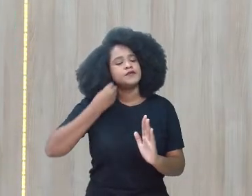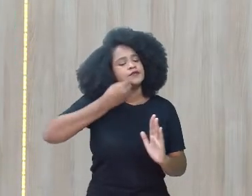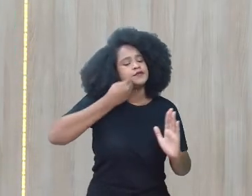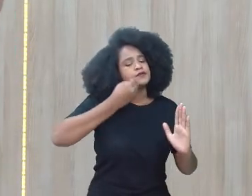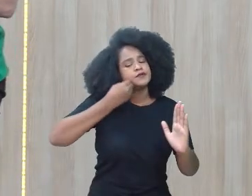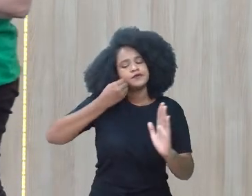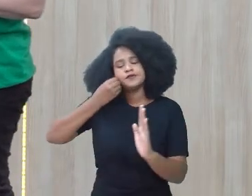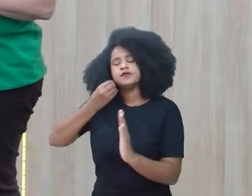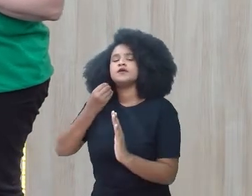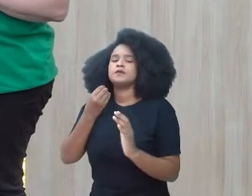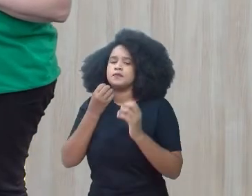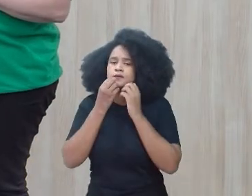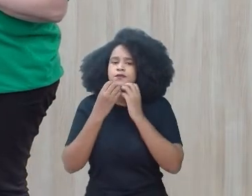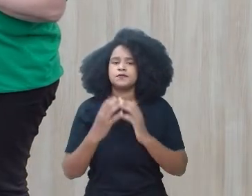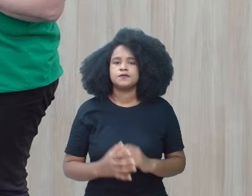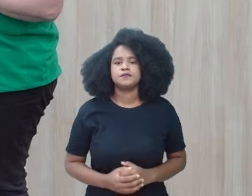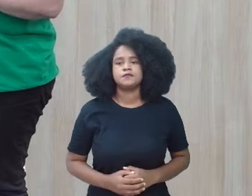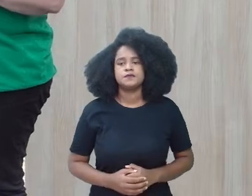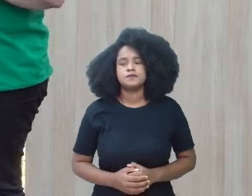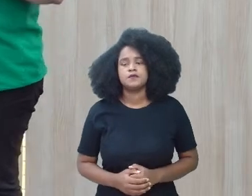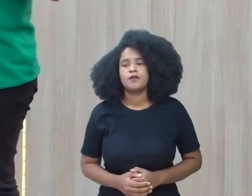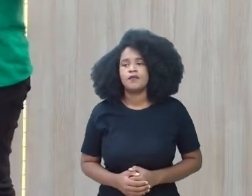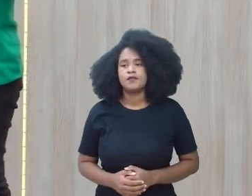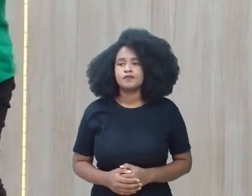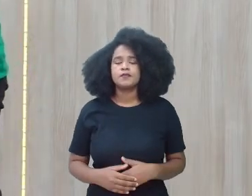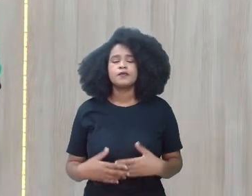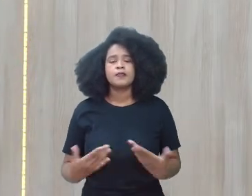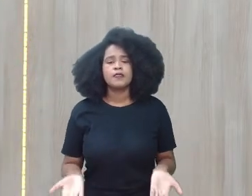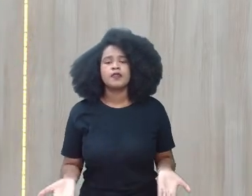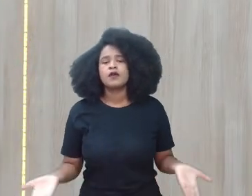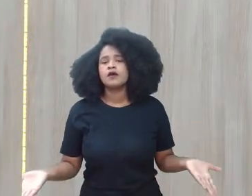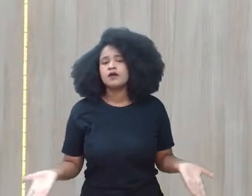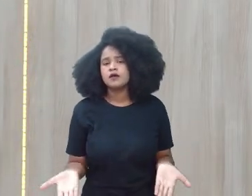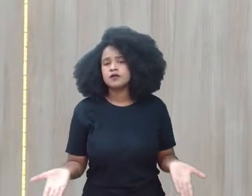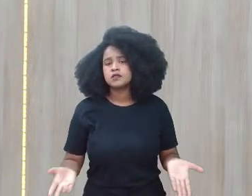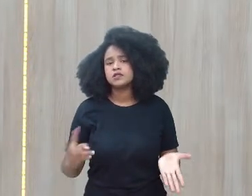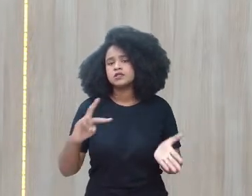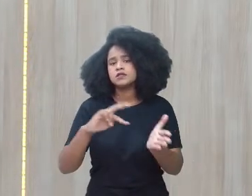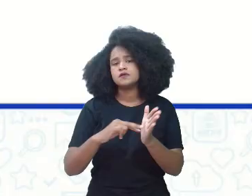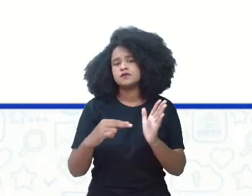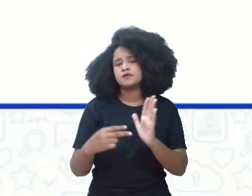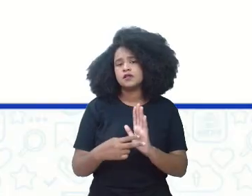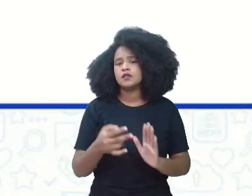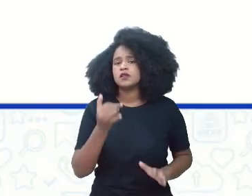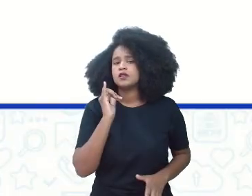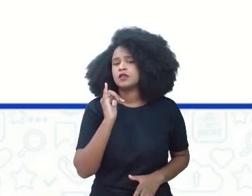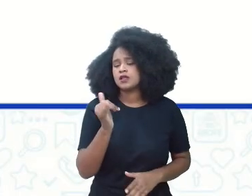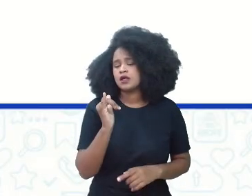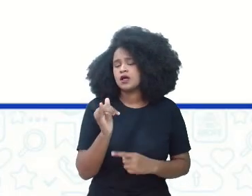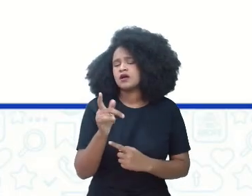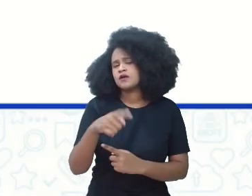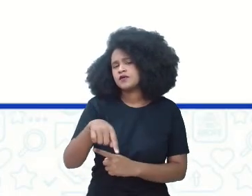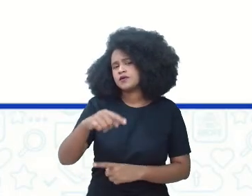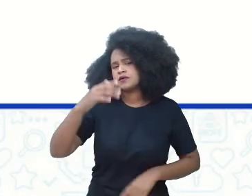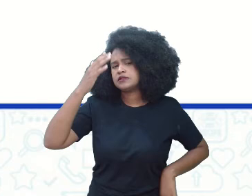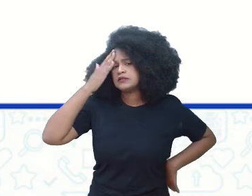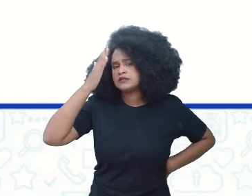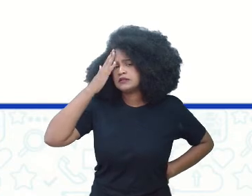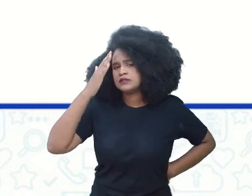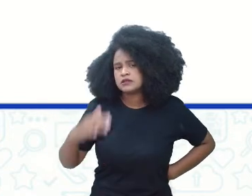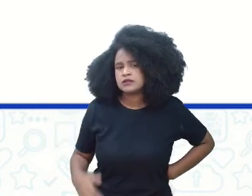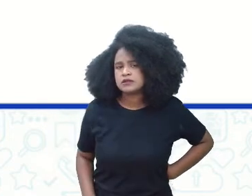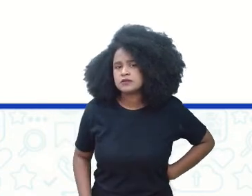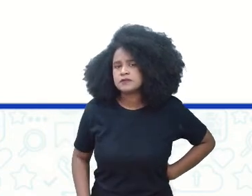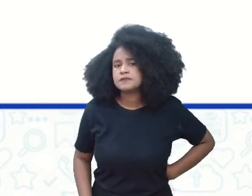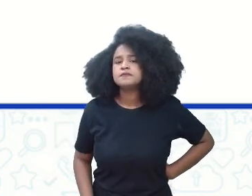Vamos seguindo, pessoal. E agora, o que é narrar? Vocês sabem o que é narrar? Narrar